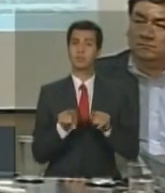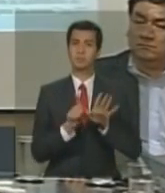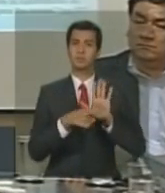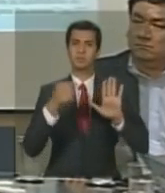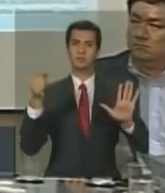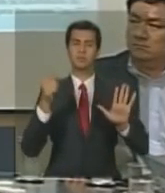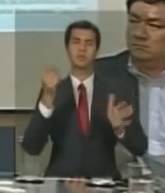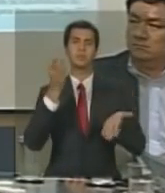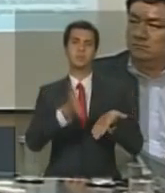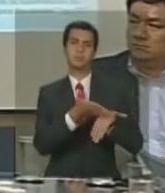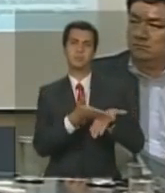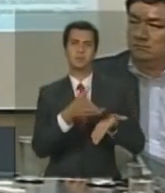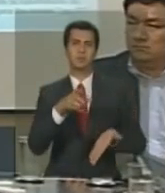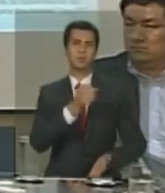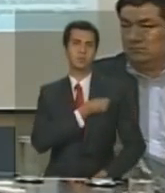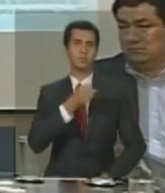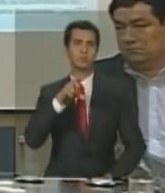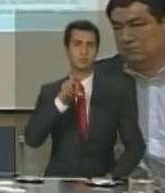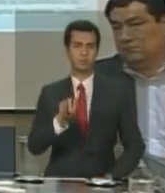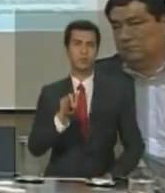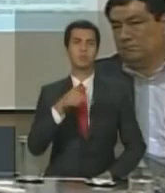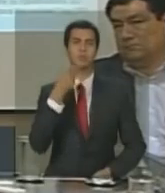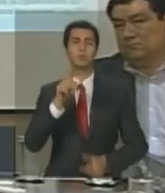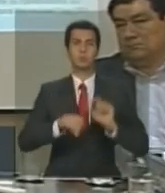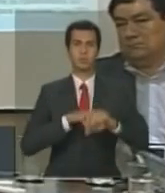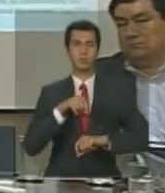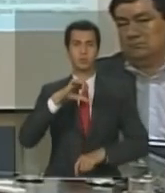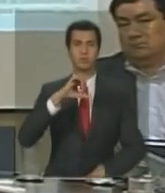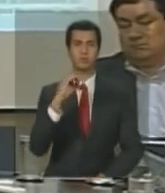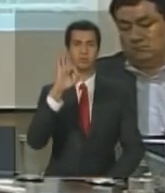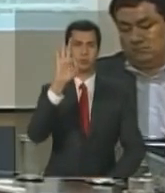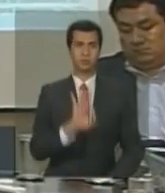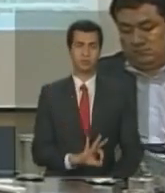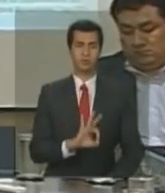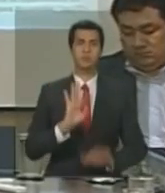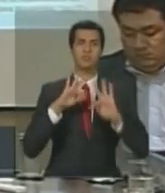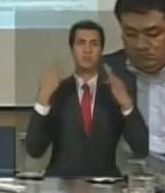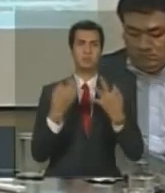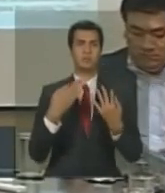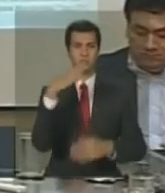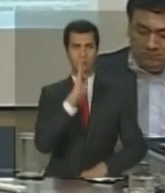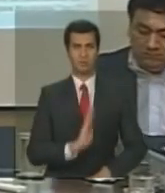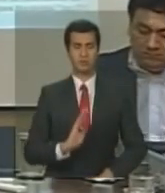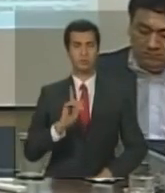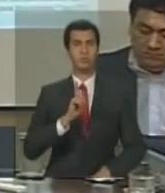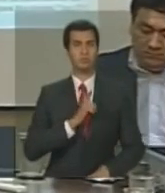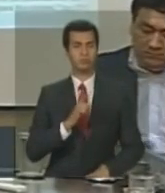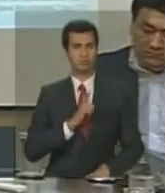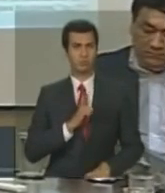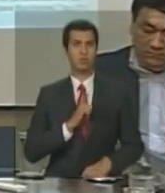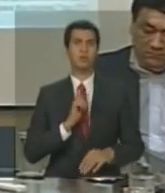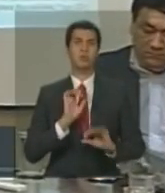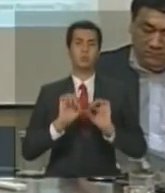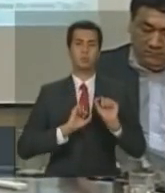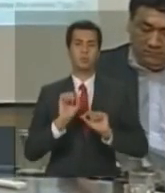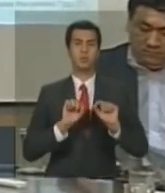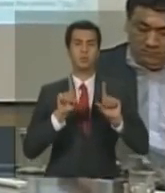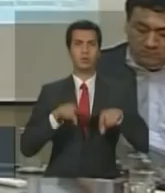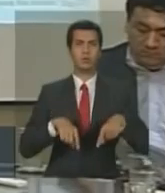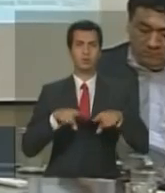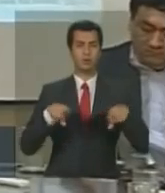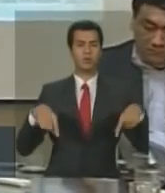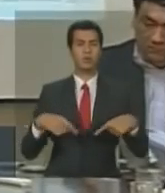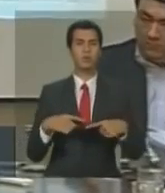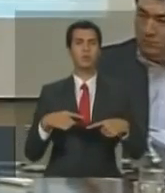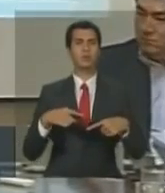página 50, 98% das famílias brasileiras têm acesso a combustível moderno para cozinhar, se referindo aí ao gás de